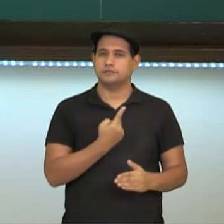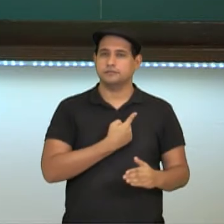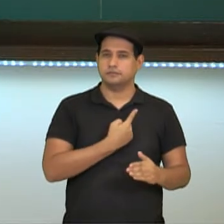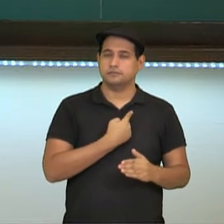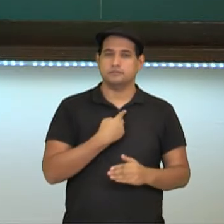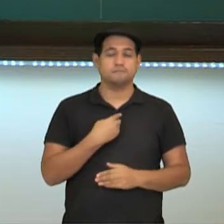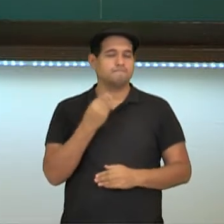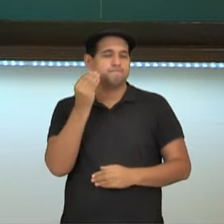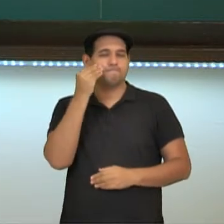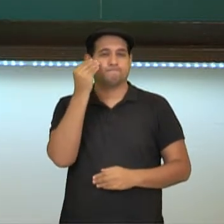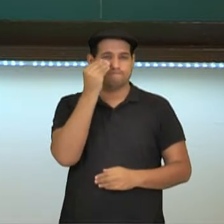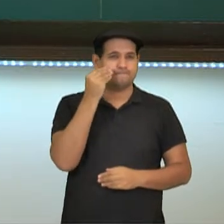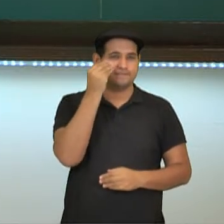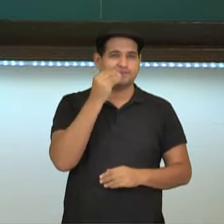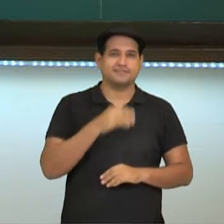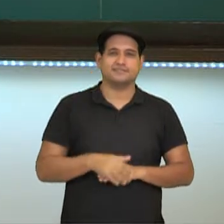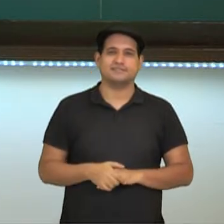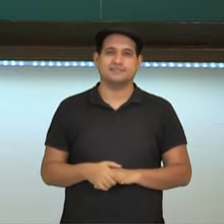nossas expectativas, né?